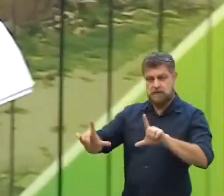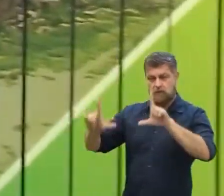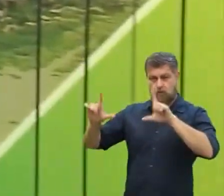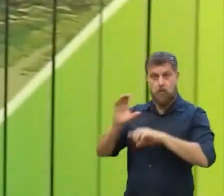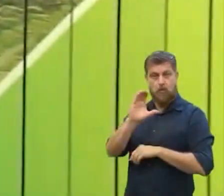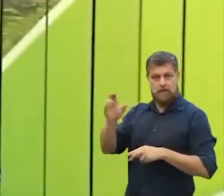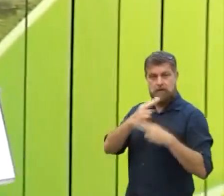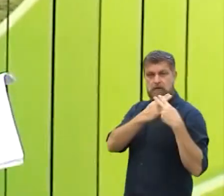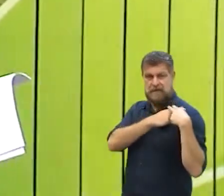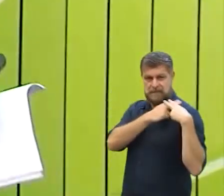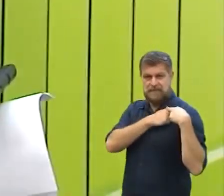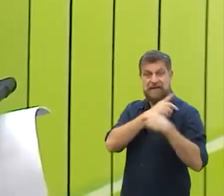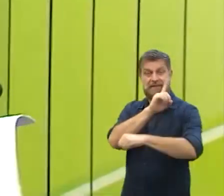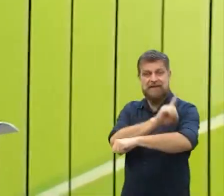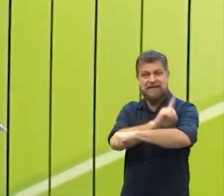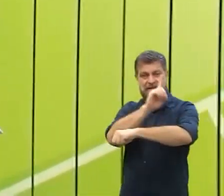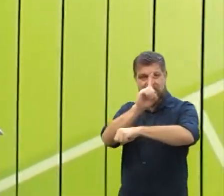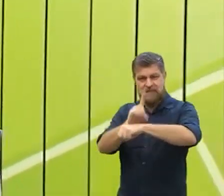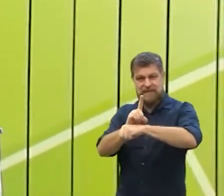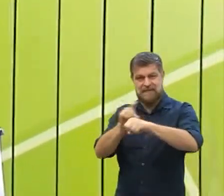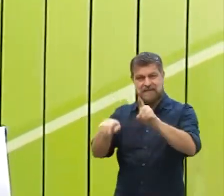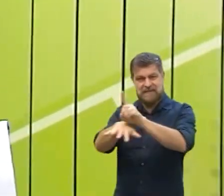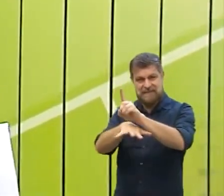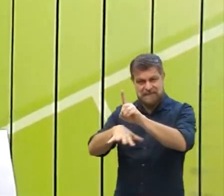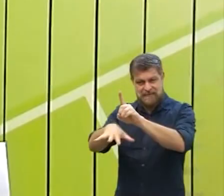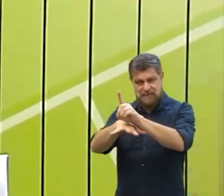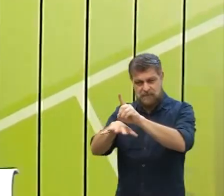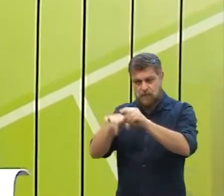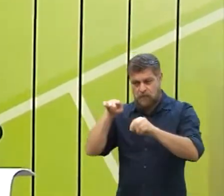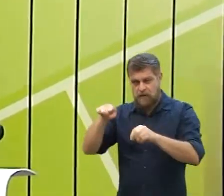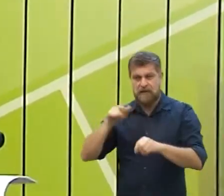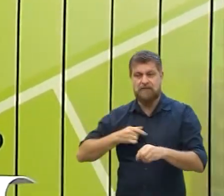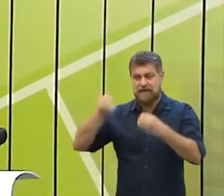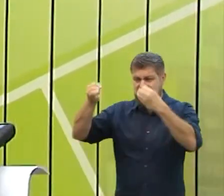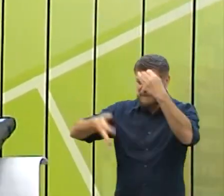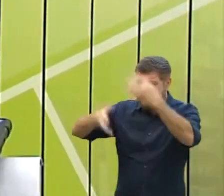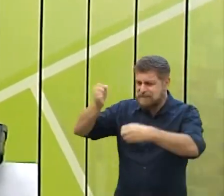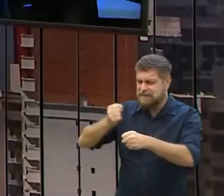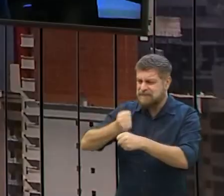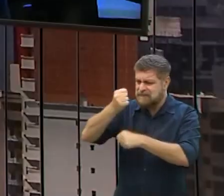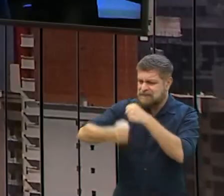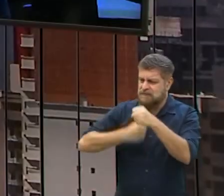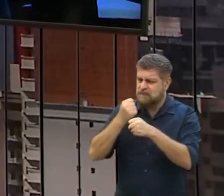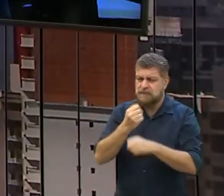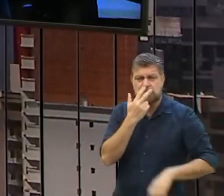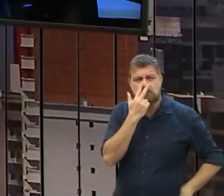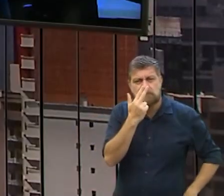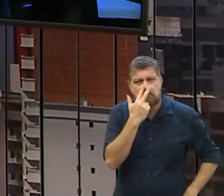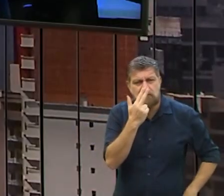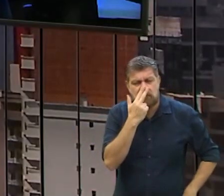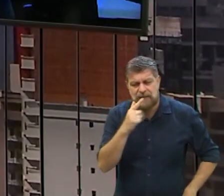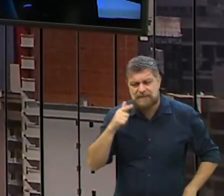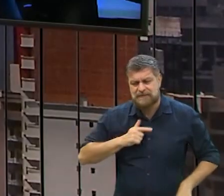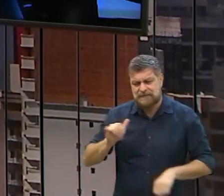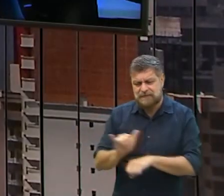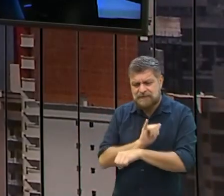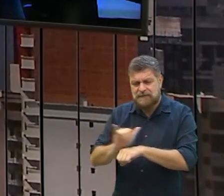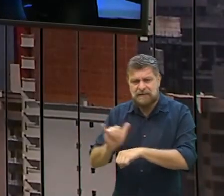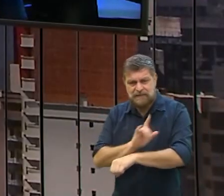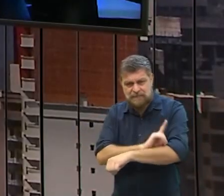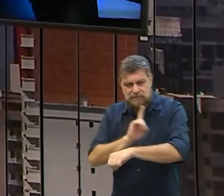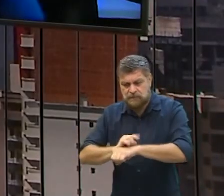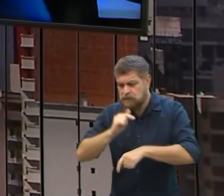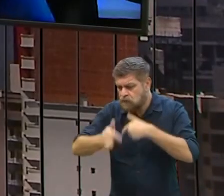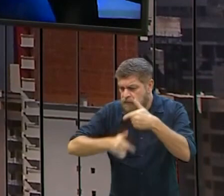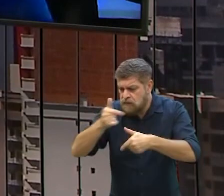Furtado, coordenador da Defesa Civil, está aqui com a gente hoje para contar um pouquinho sobre esse ano que me parece que realmente essa operação está